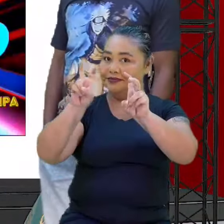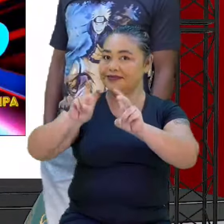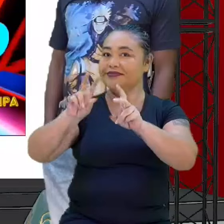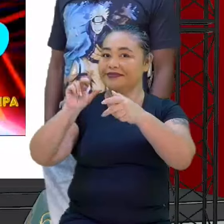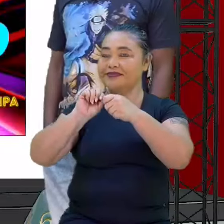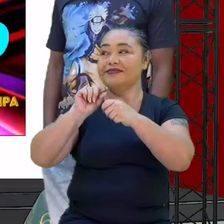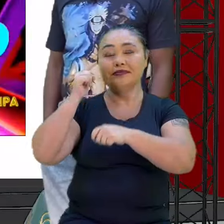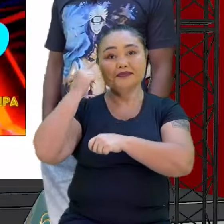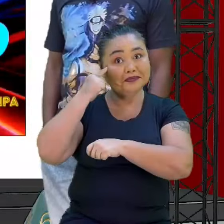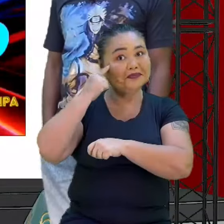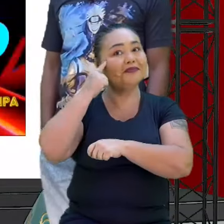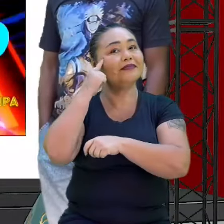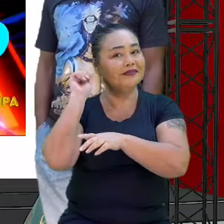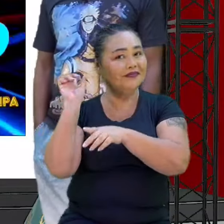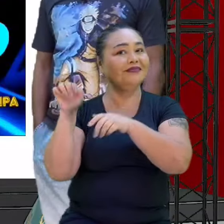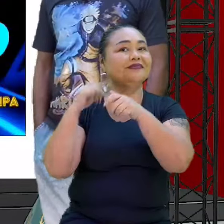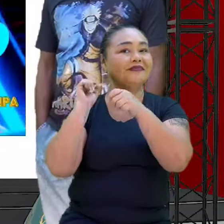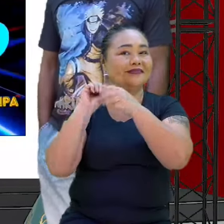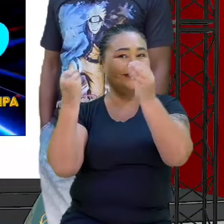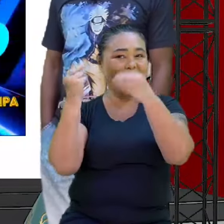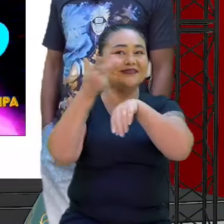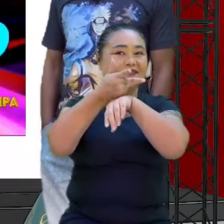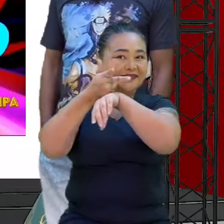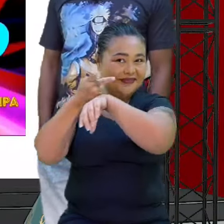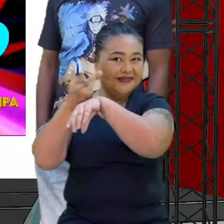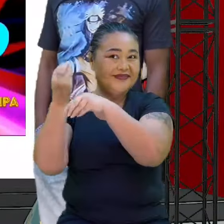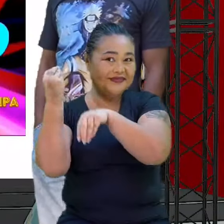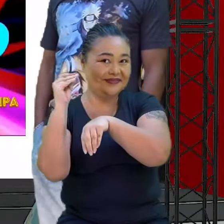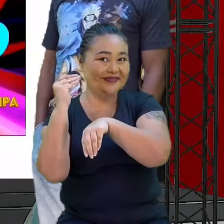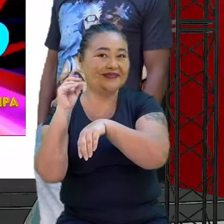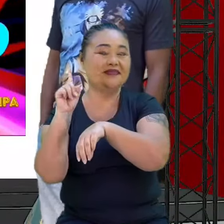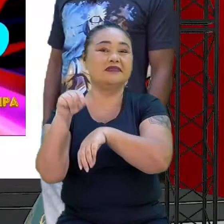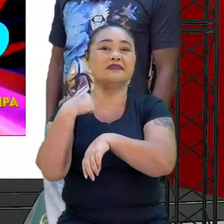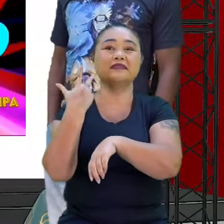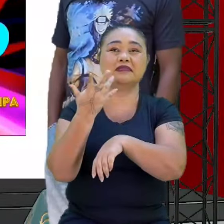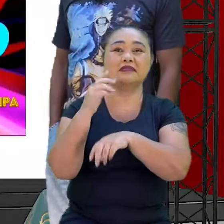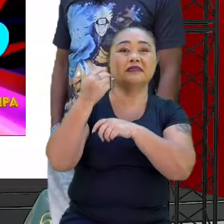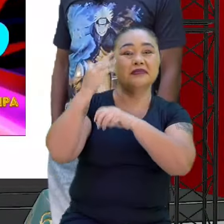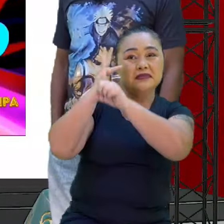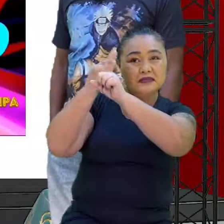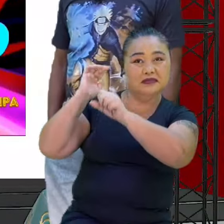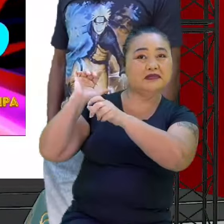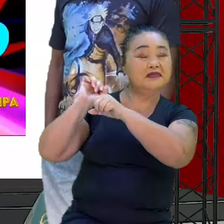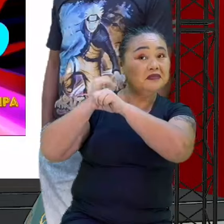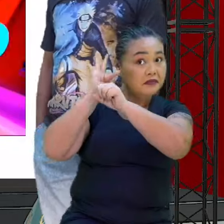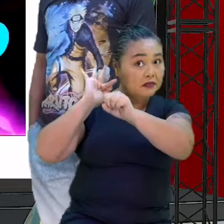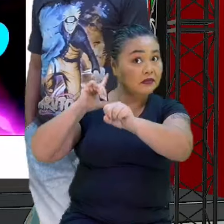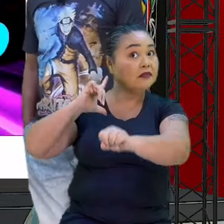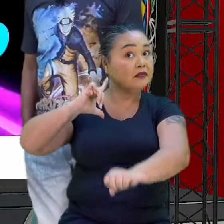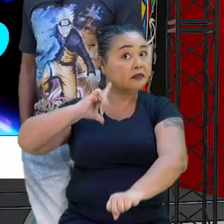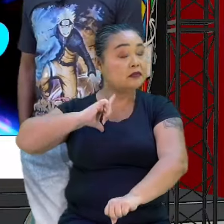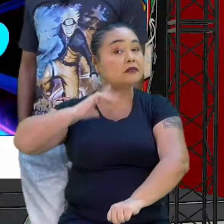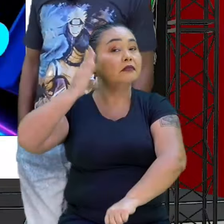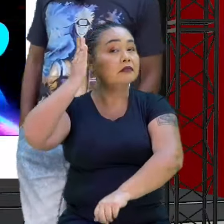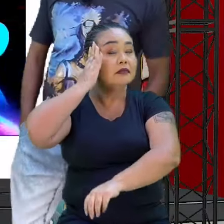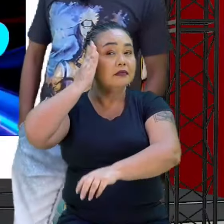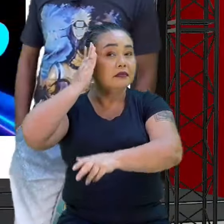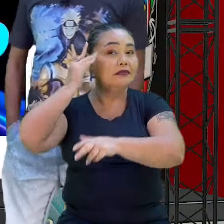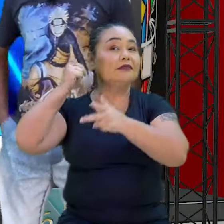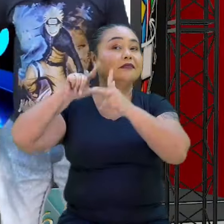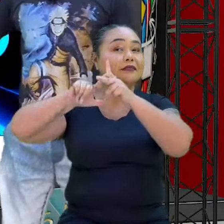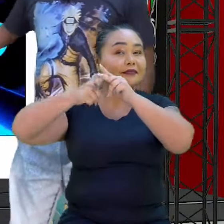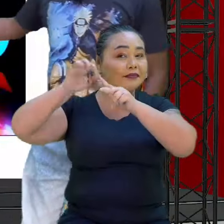acho que ele teve uma contribuição aí com o vídeo também né muit e o veriano fazendeiro Ei fazendeiro Tem que ter Domínio das máquinas também tem que